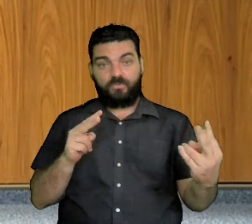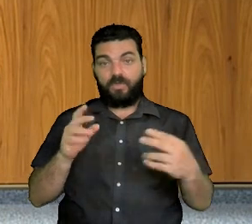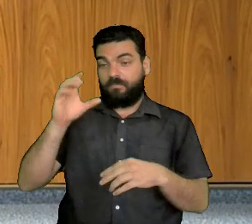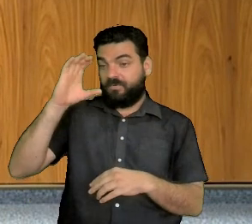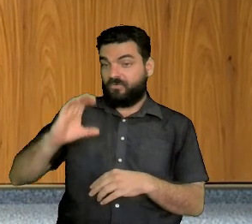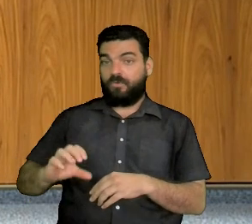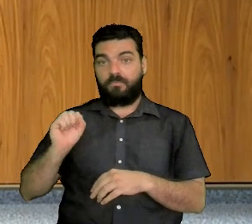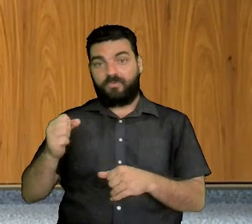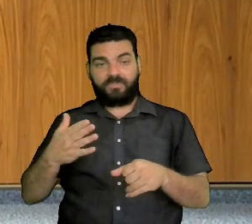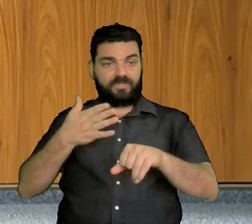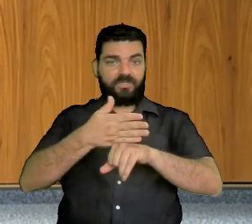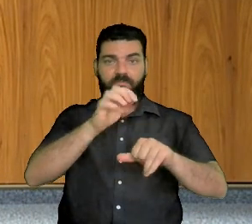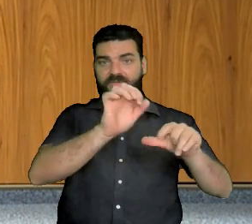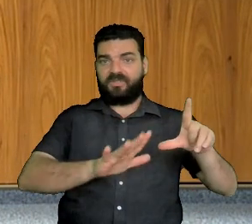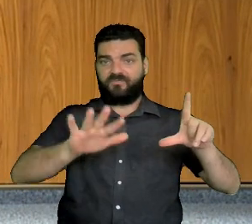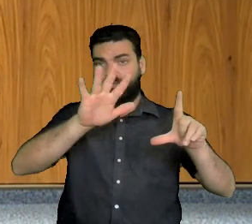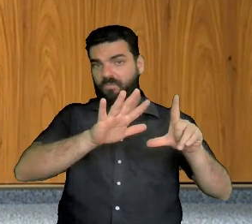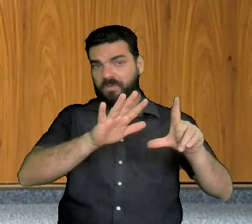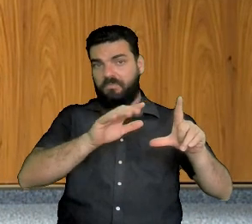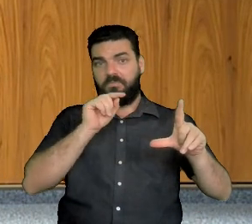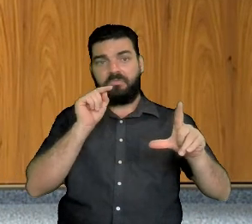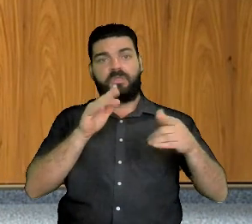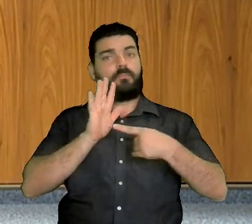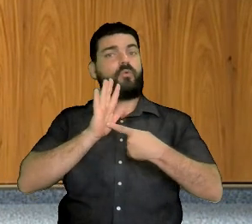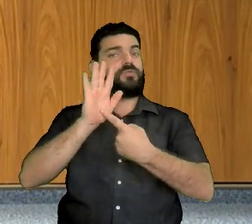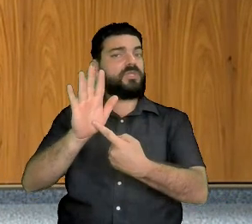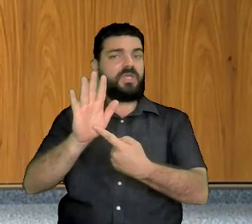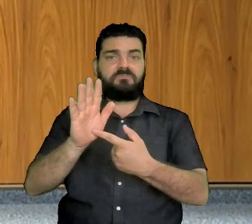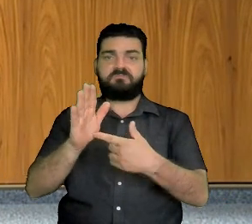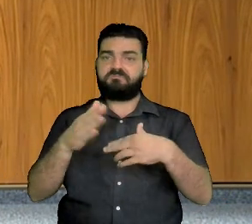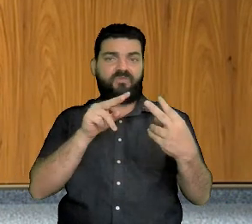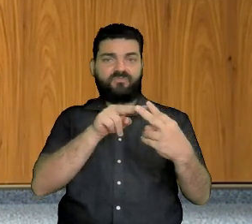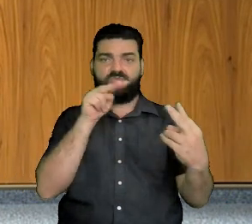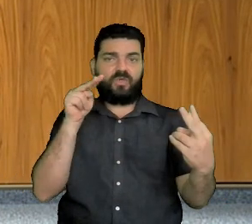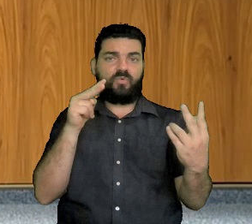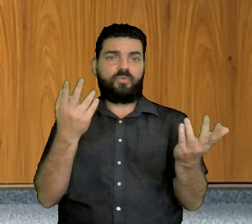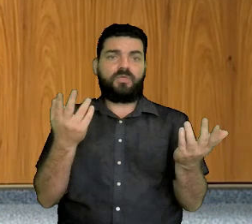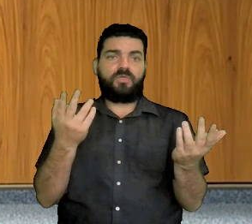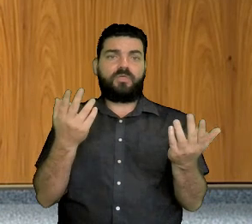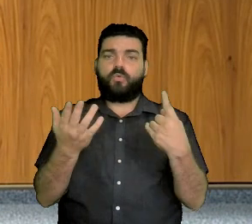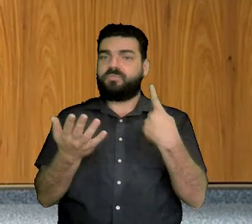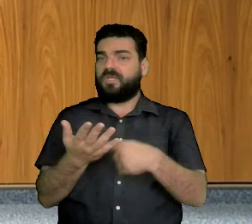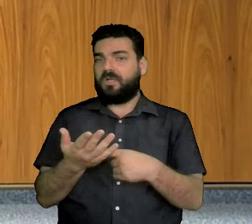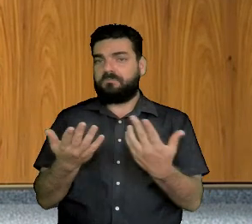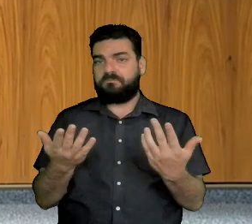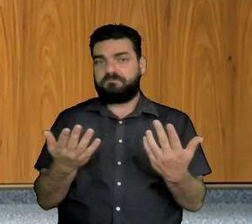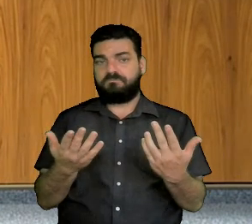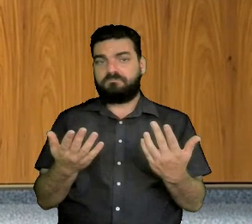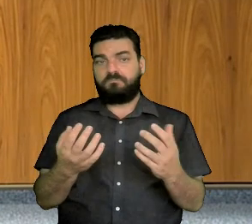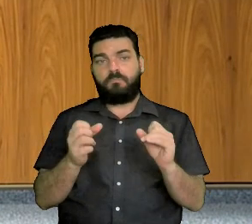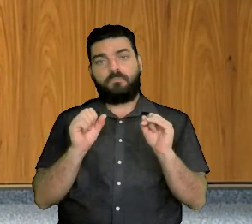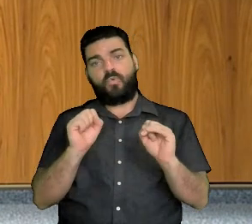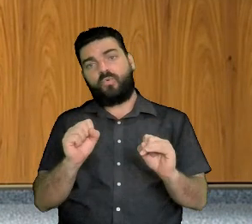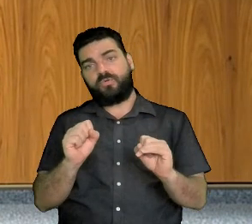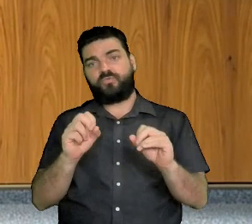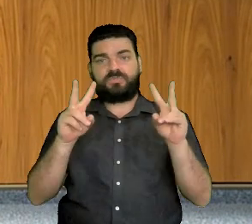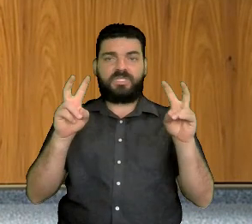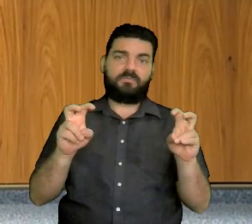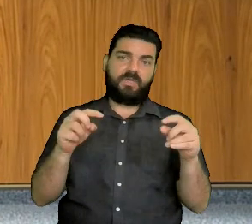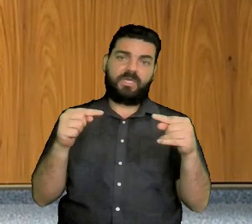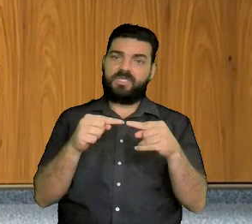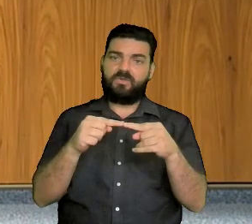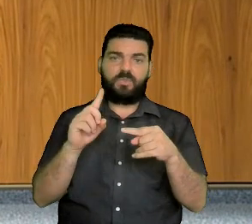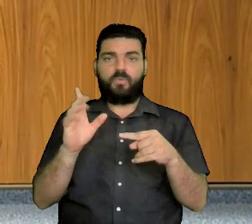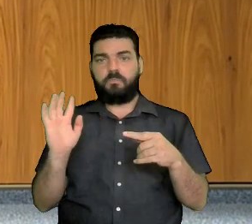poderá acessar a plataforma digital e apresentar no ambiente virtual a oferta de acordo, esteja ou não a matéria prevista nos